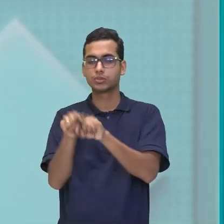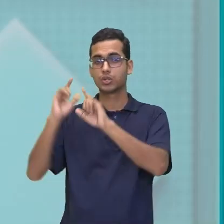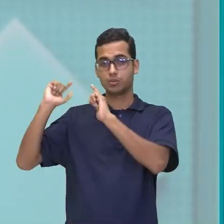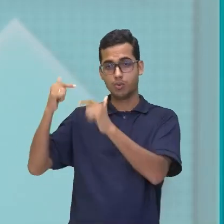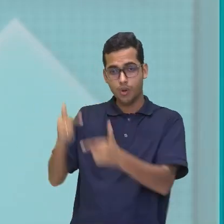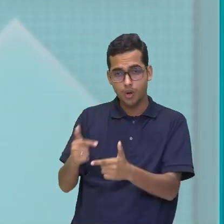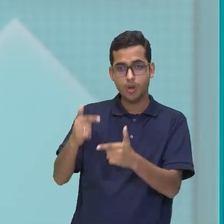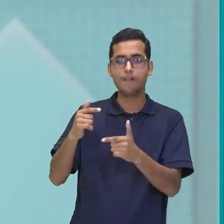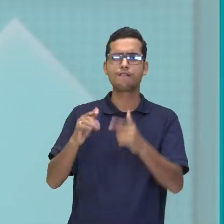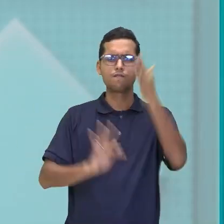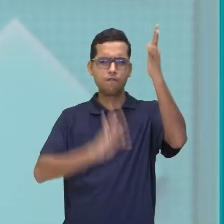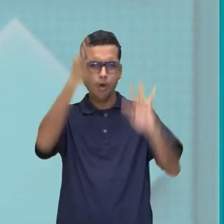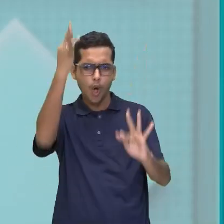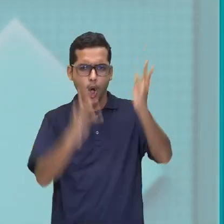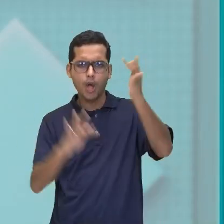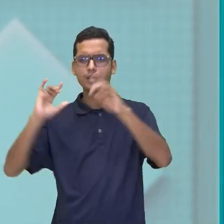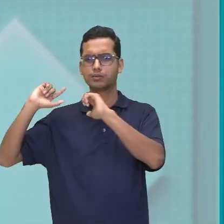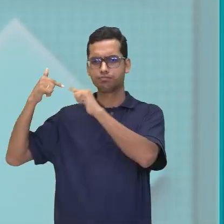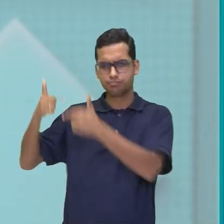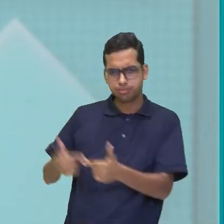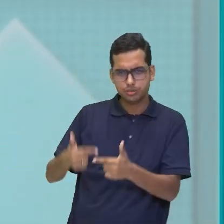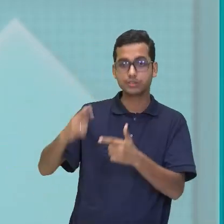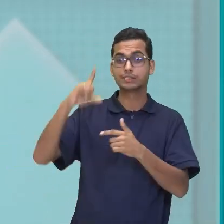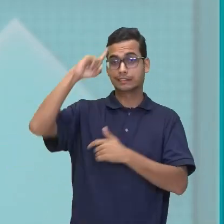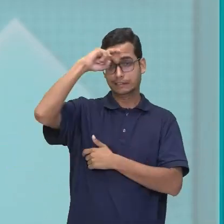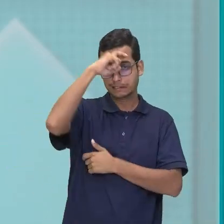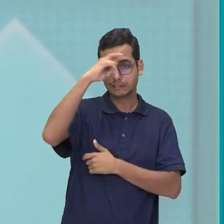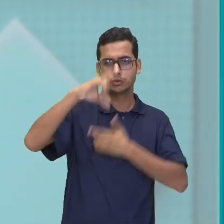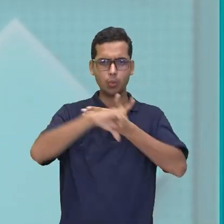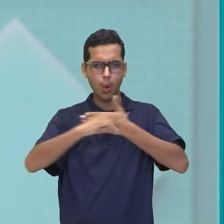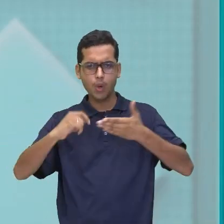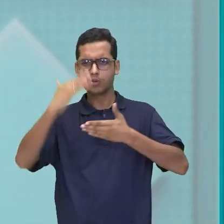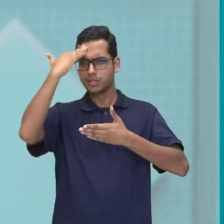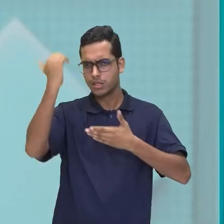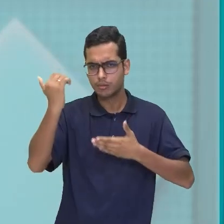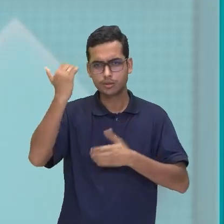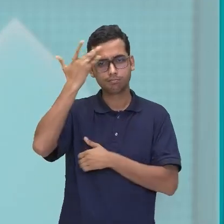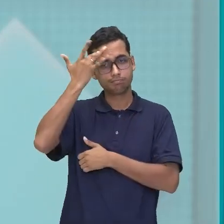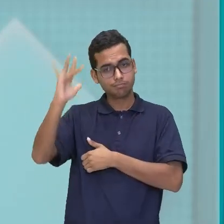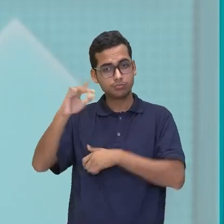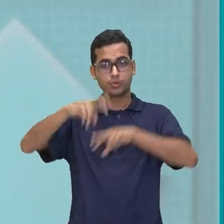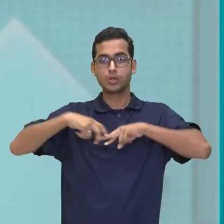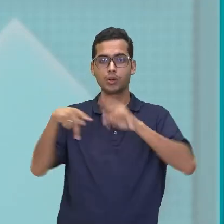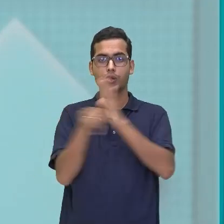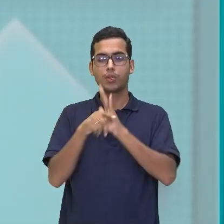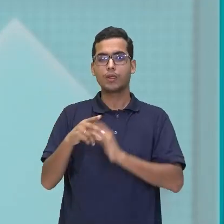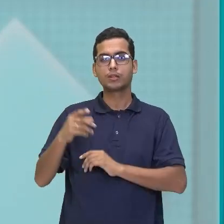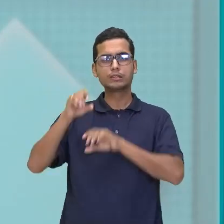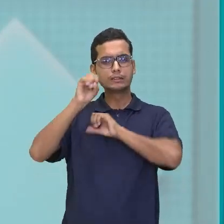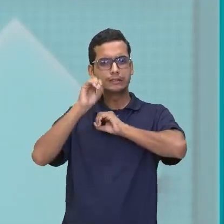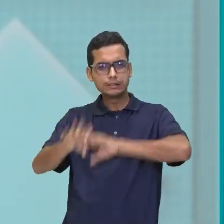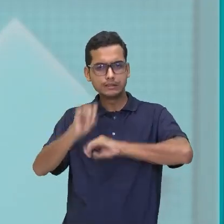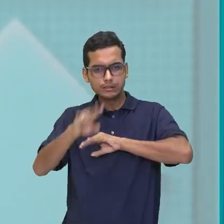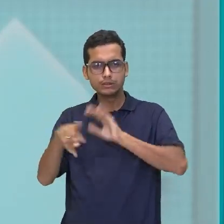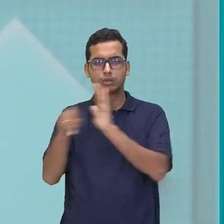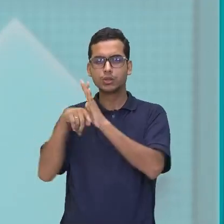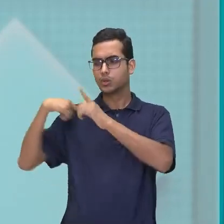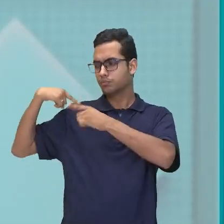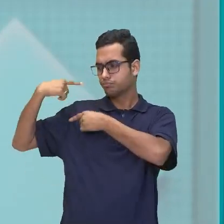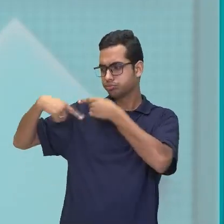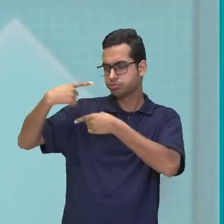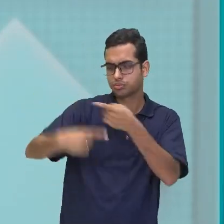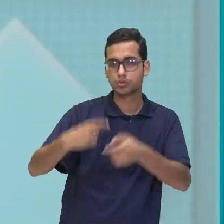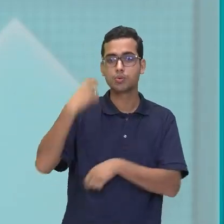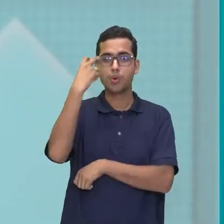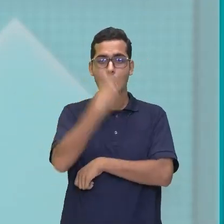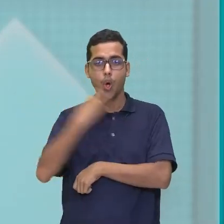e o folclore, é difícil de saber quem é o autor, porque foi algo que foi passado através da oralidade